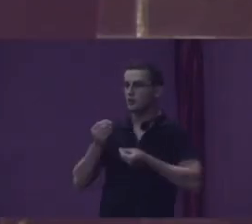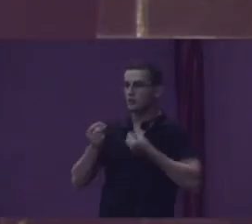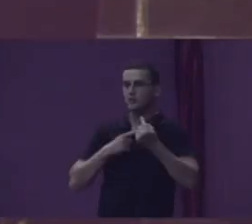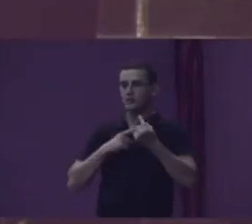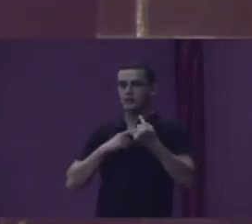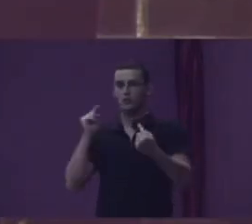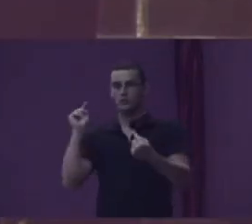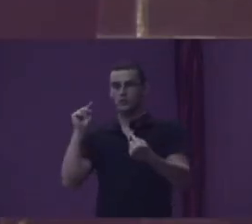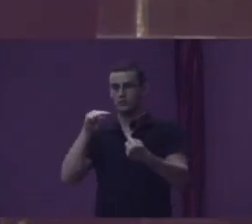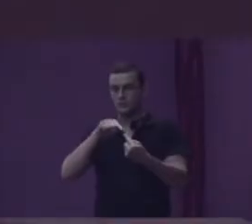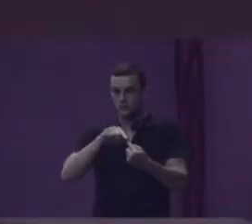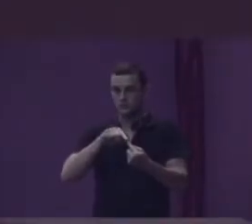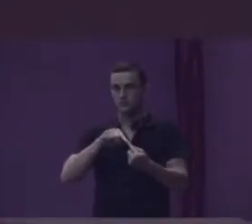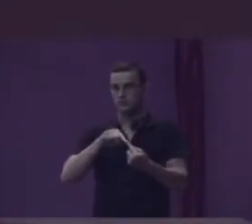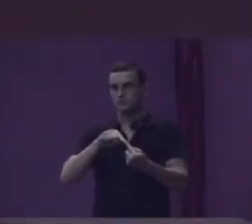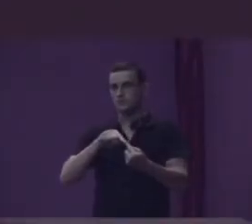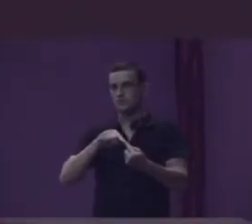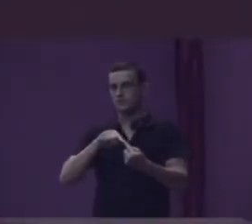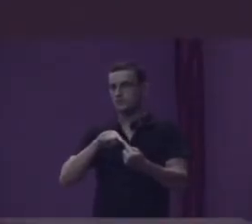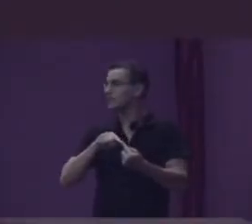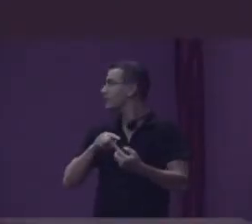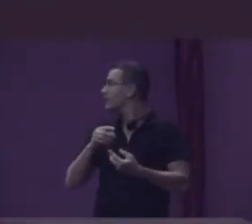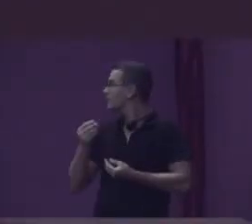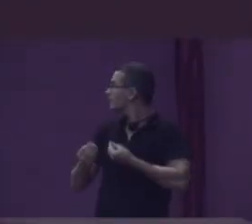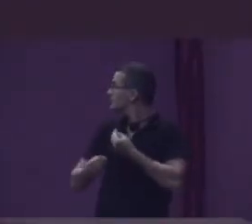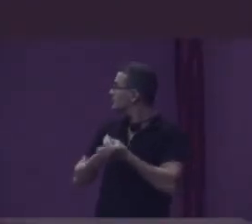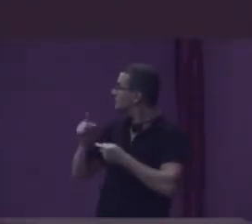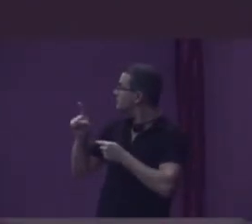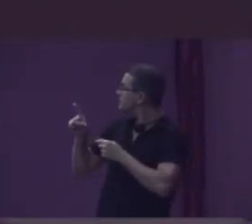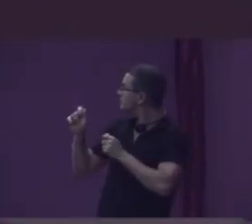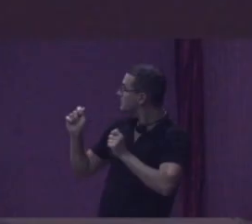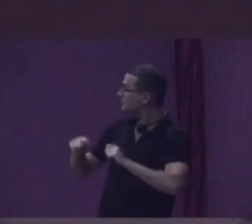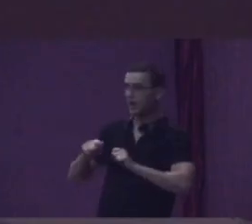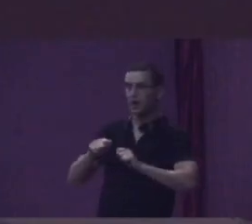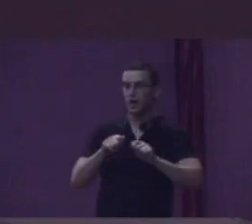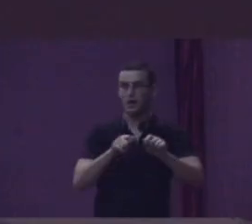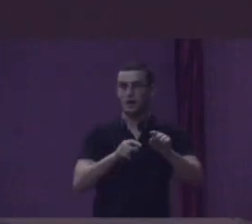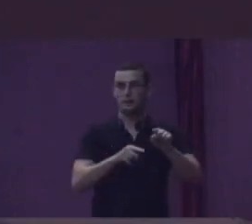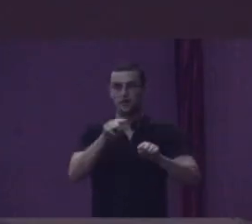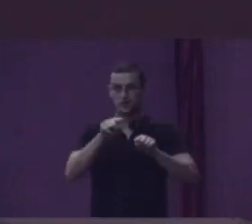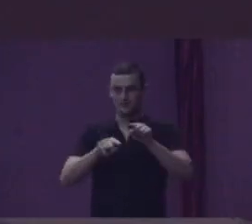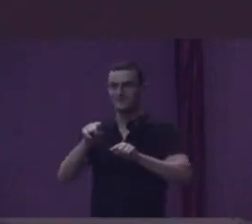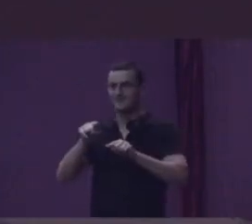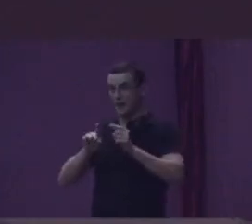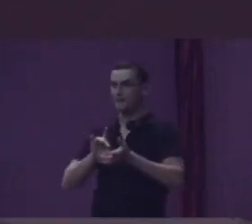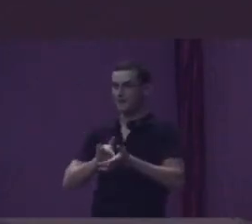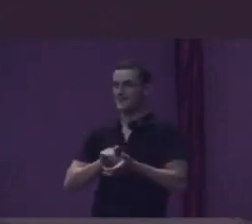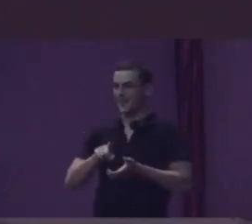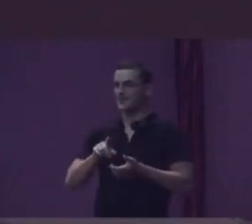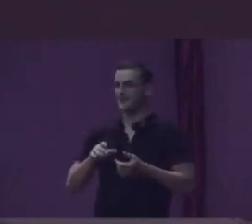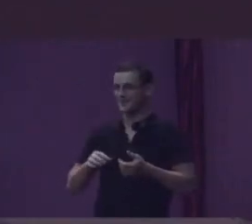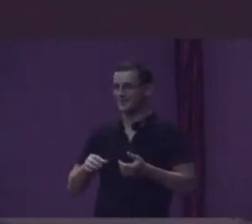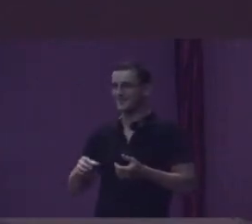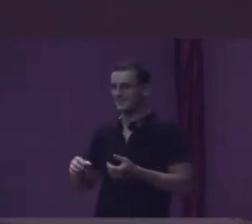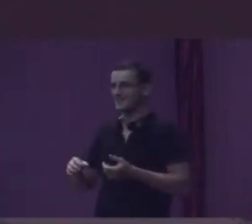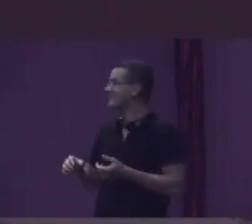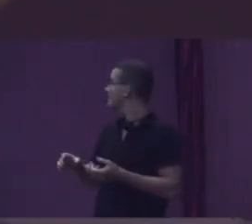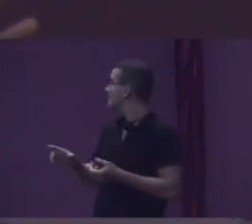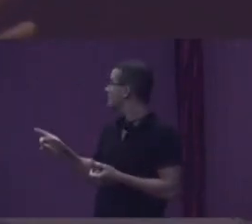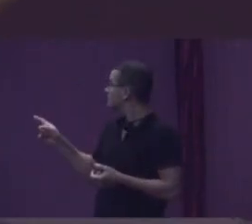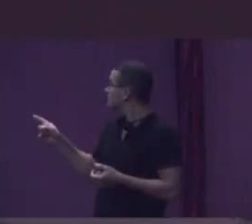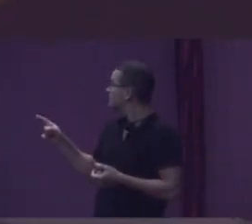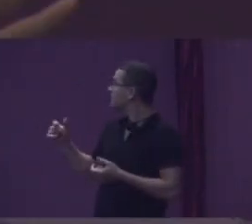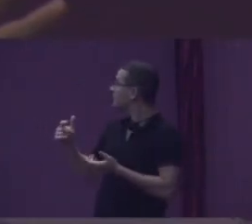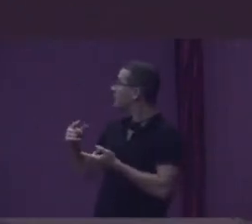objetivar a paciente, que o paciente pode mentir, mas o médico pode saber, ok. Então, o que se passou